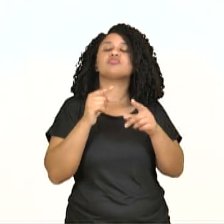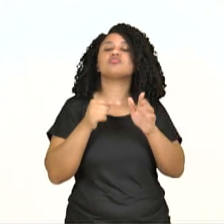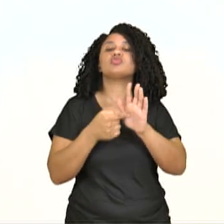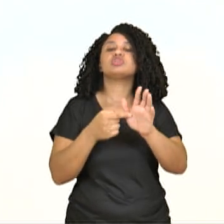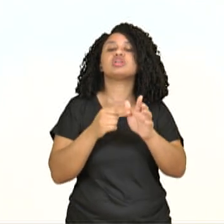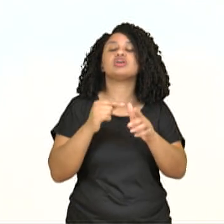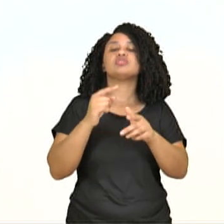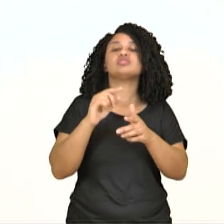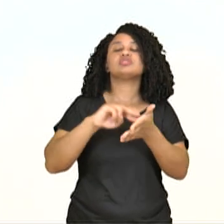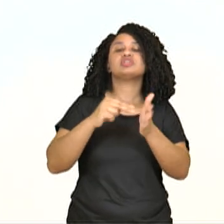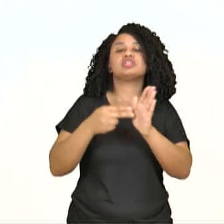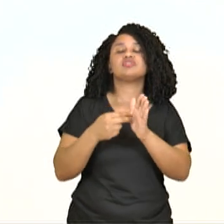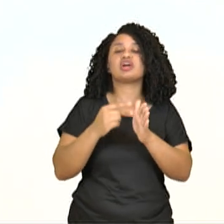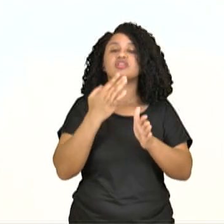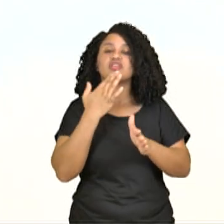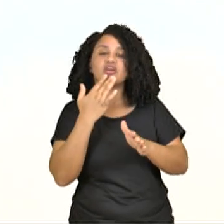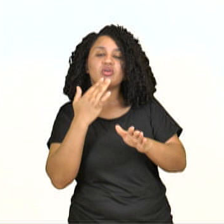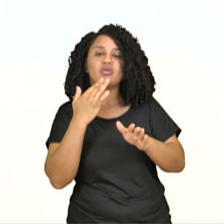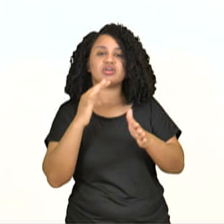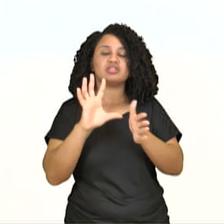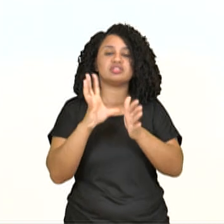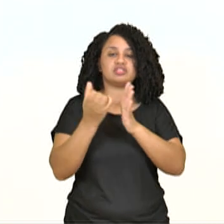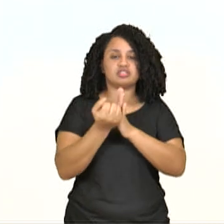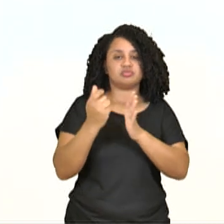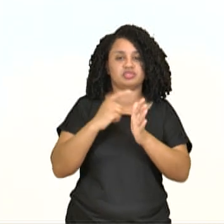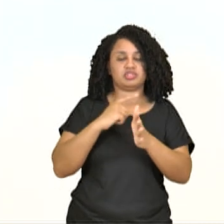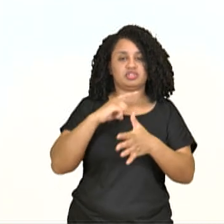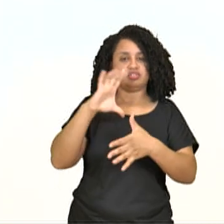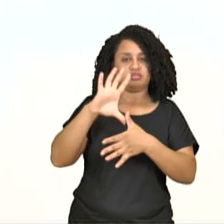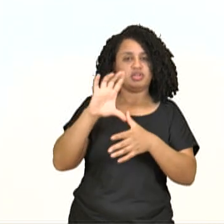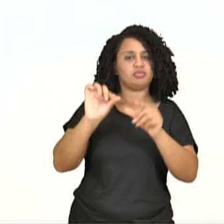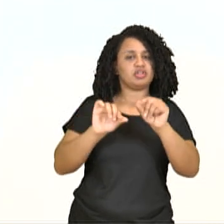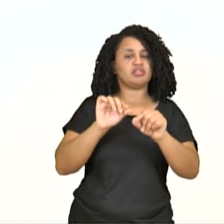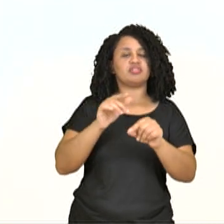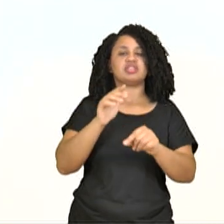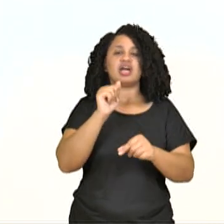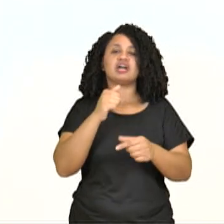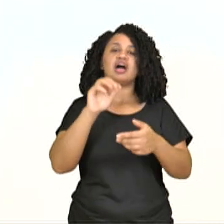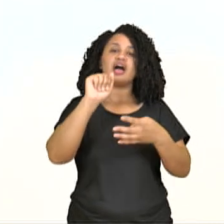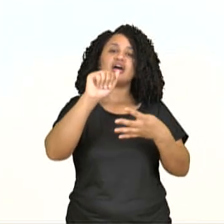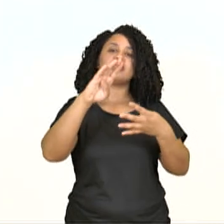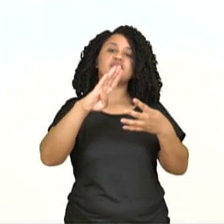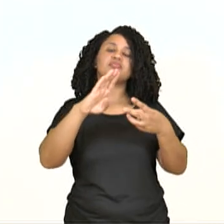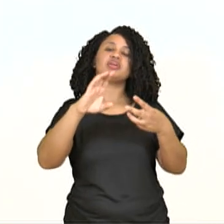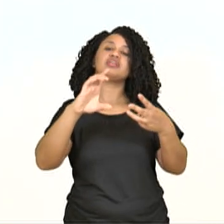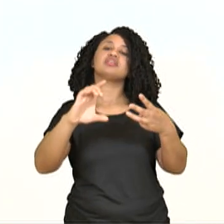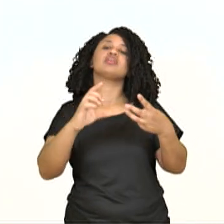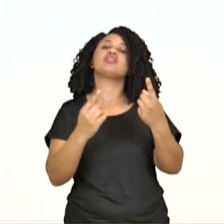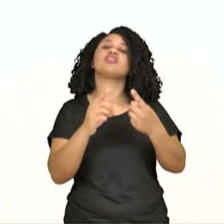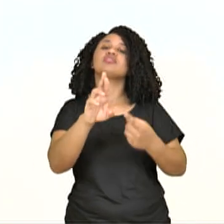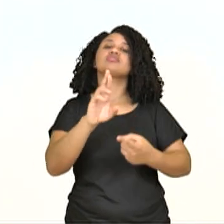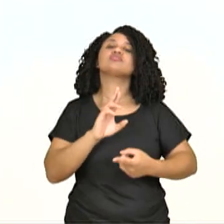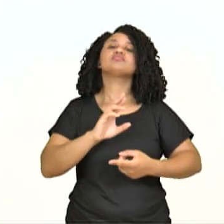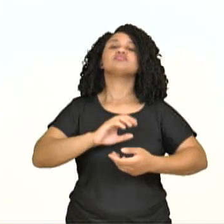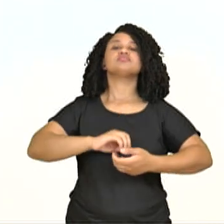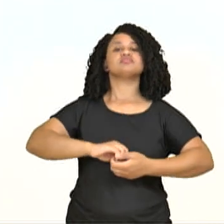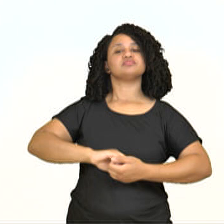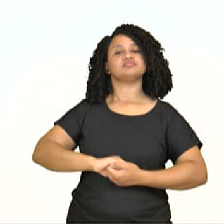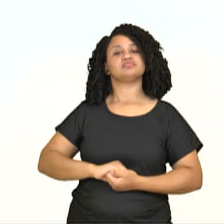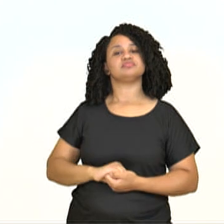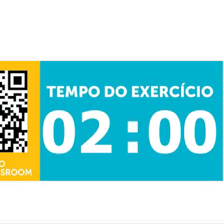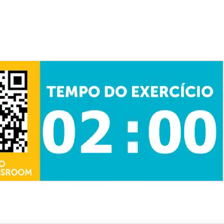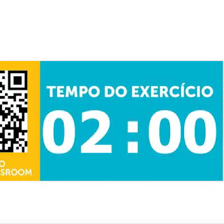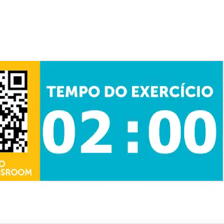das cores e símbolos utilizados no mapa. O que você acha? Letra A, letra B ou letra C? Vai lá!